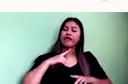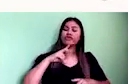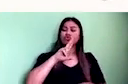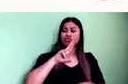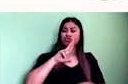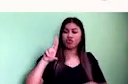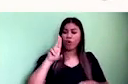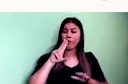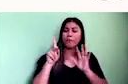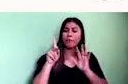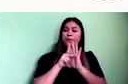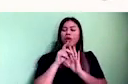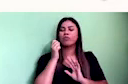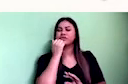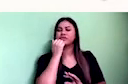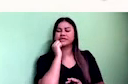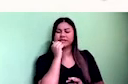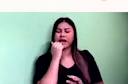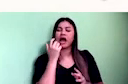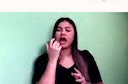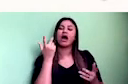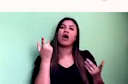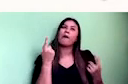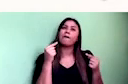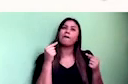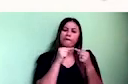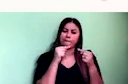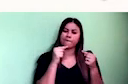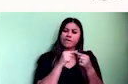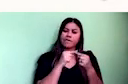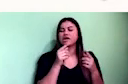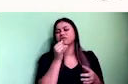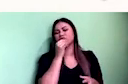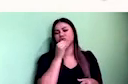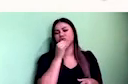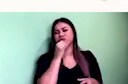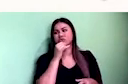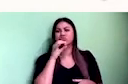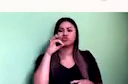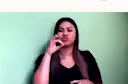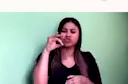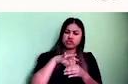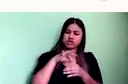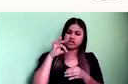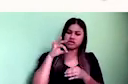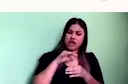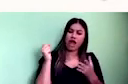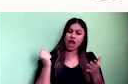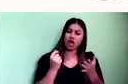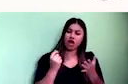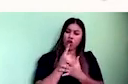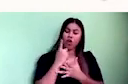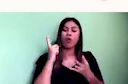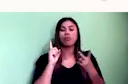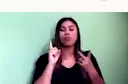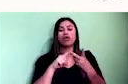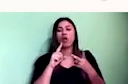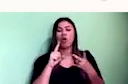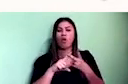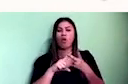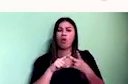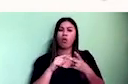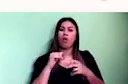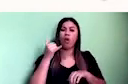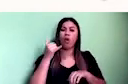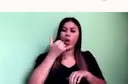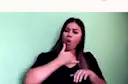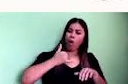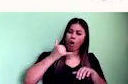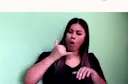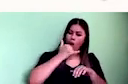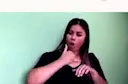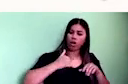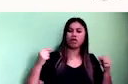for comprar um chá ou for comprar até o óleo essencial, vem escrito ali o nome científico, tá? Para não haver